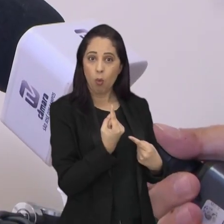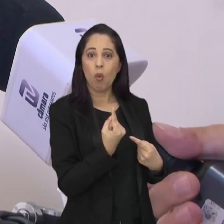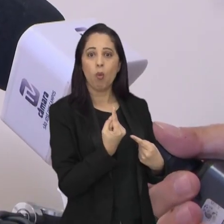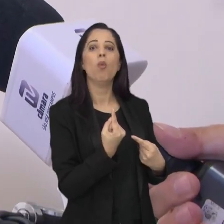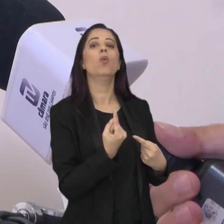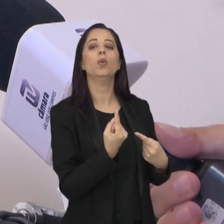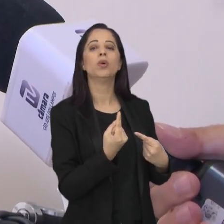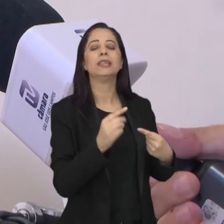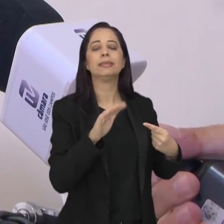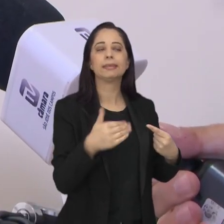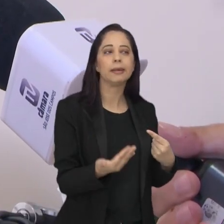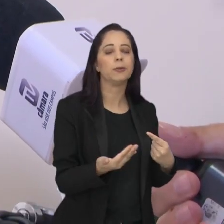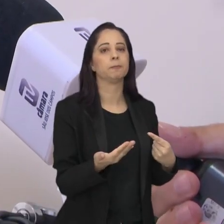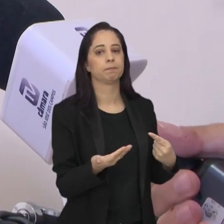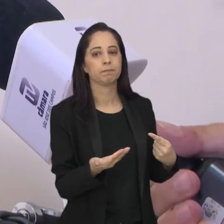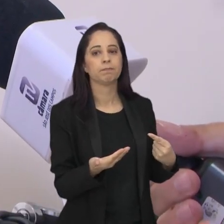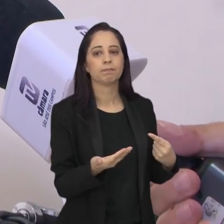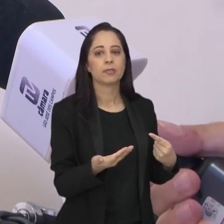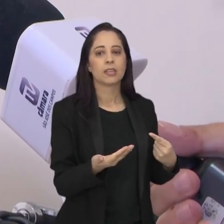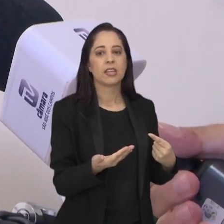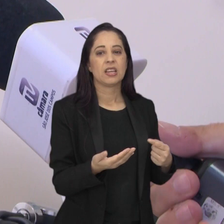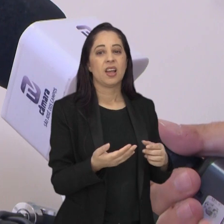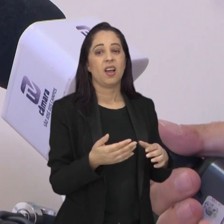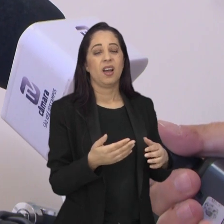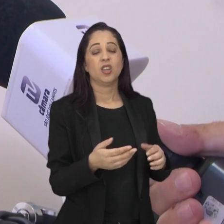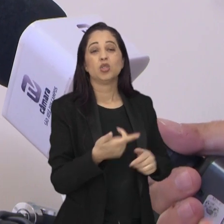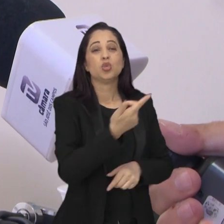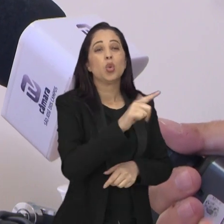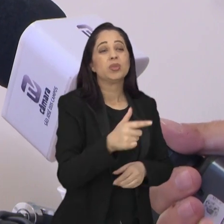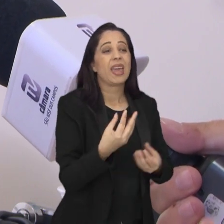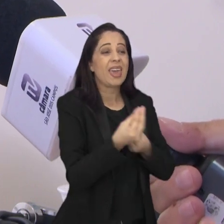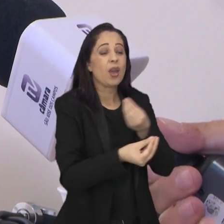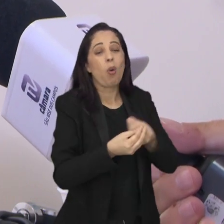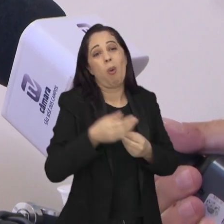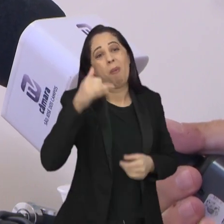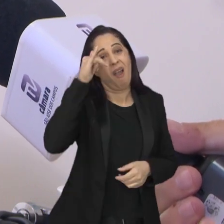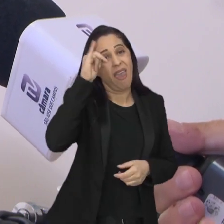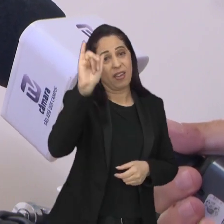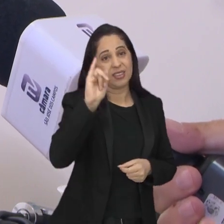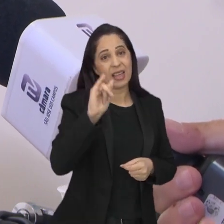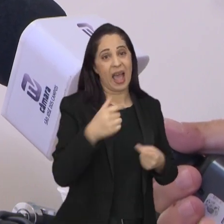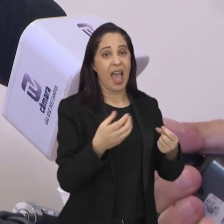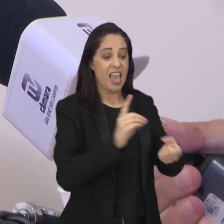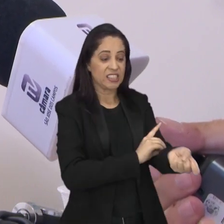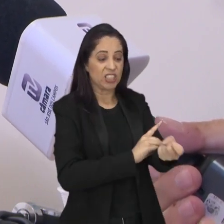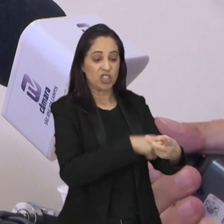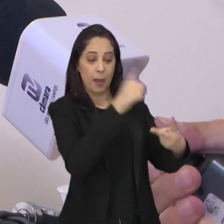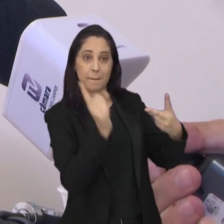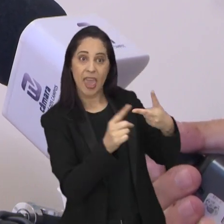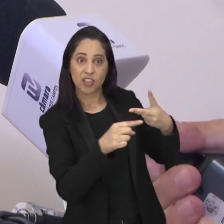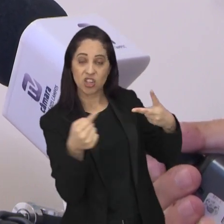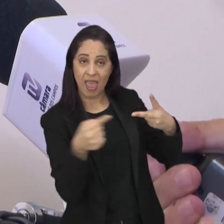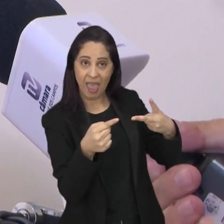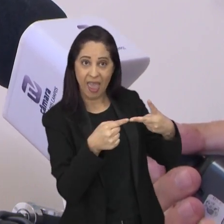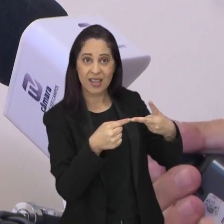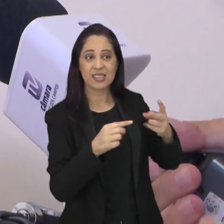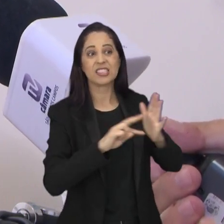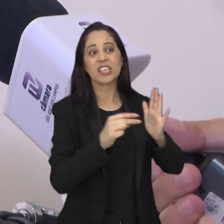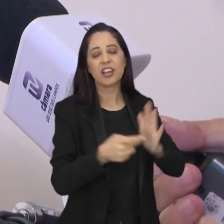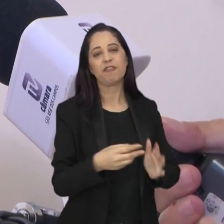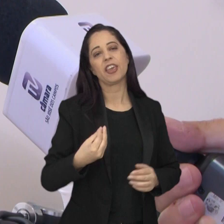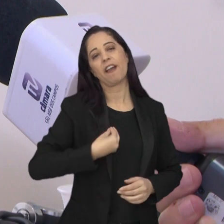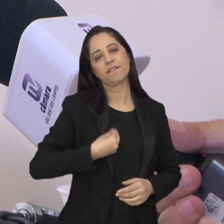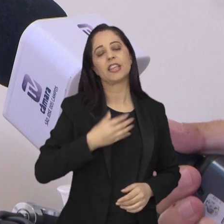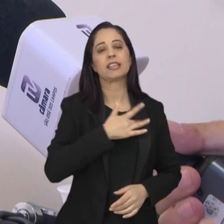é uma diabetes do tipo autoimune. Então, assim, a gente não tem medidas como a gente tem no tipo 2, que se relacionam muito